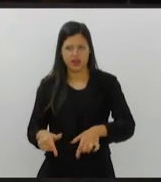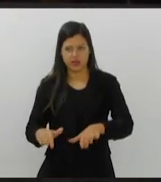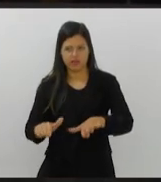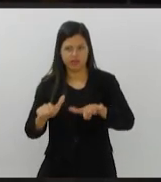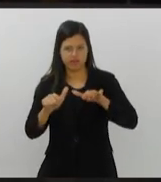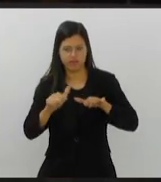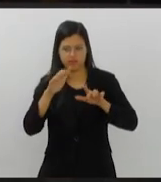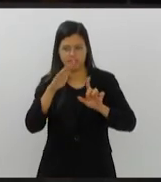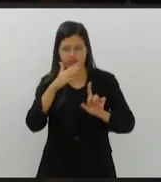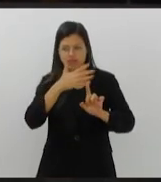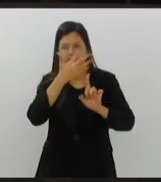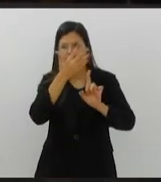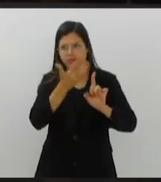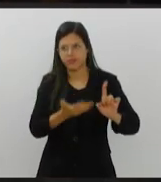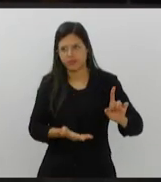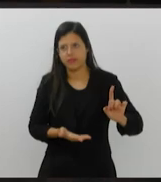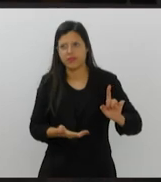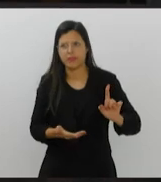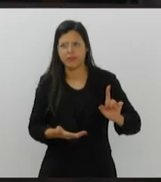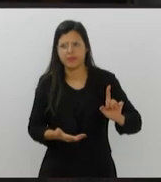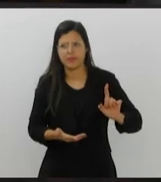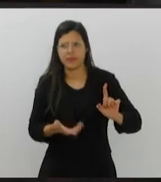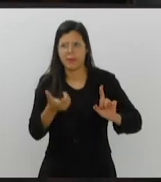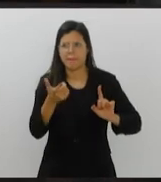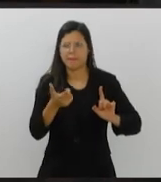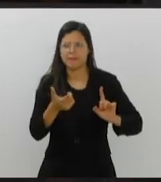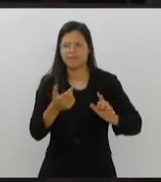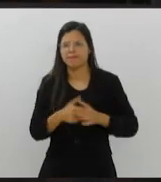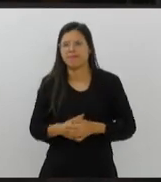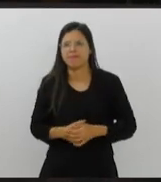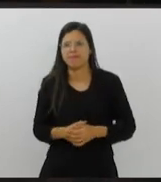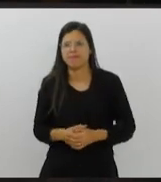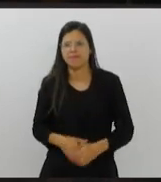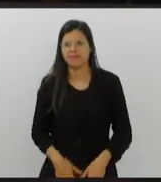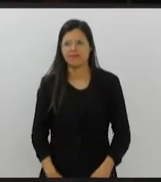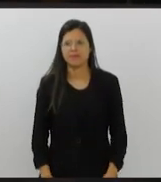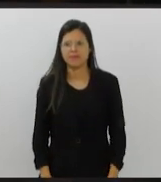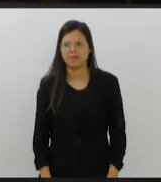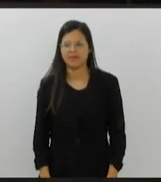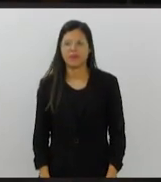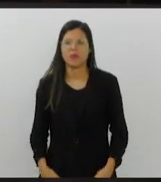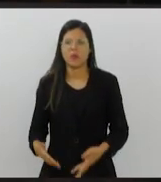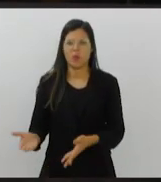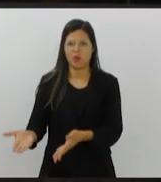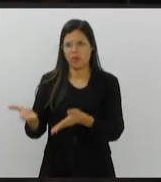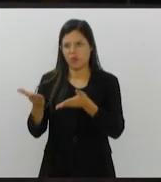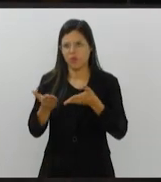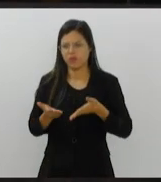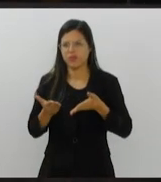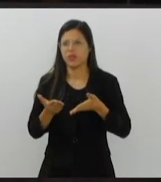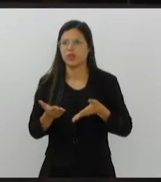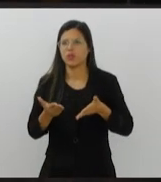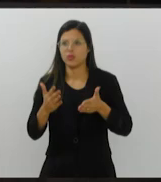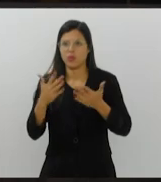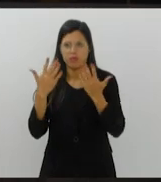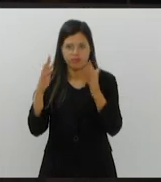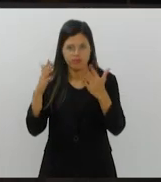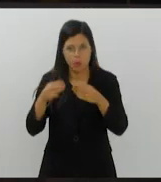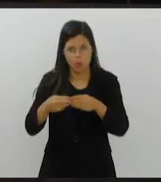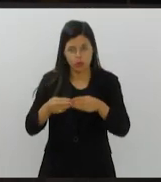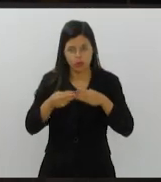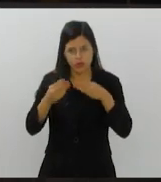honorificências, que as palavras lindas e difíceis, do Poder Legislativo. Convido para receber as moções de aplauso, louvores